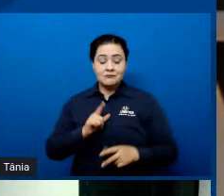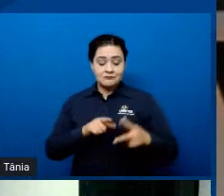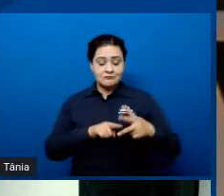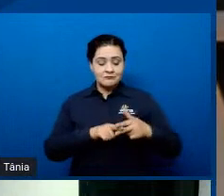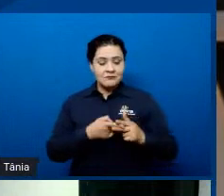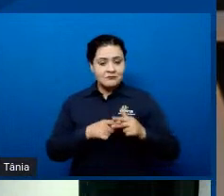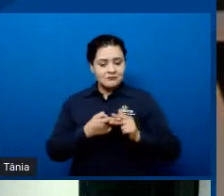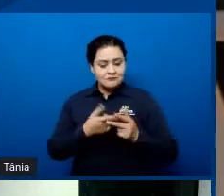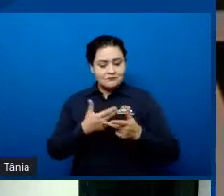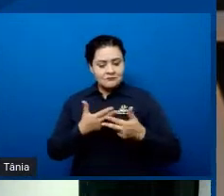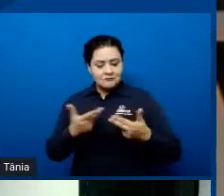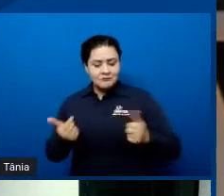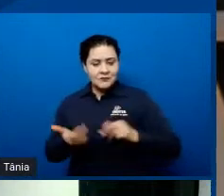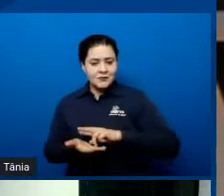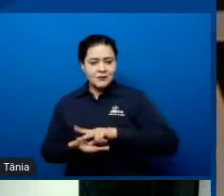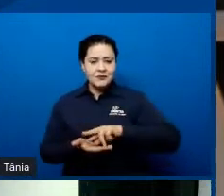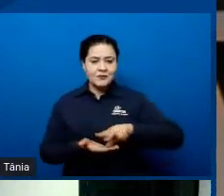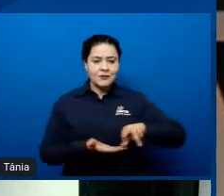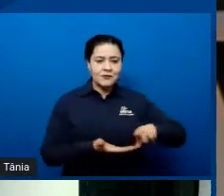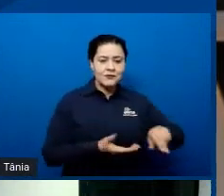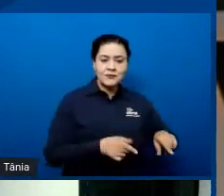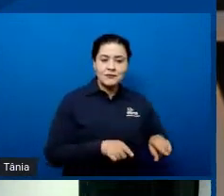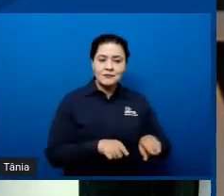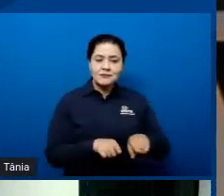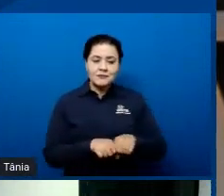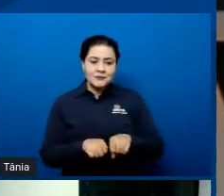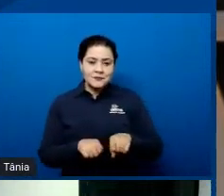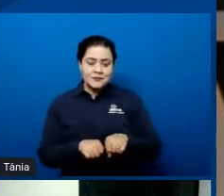e devices, e